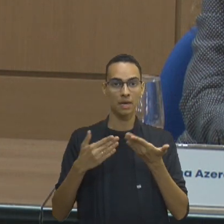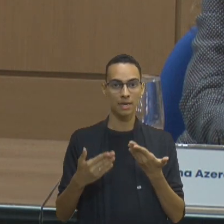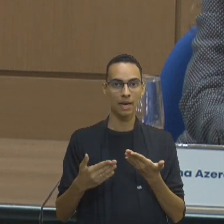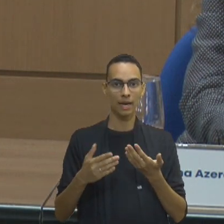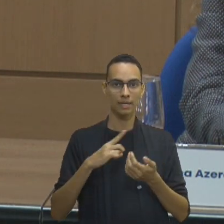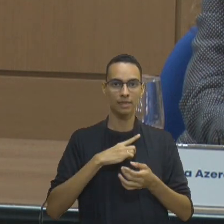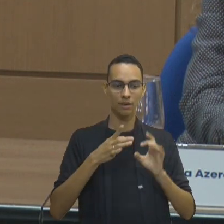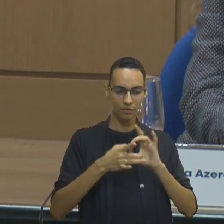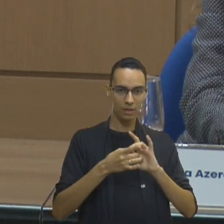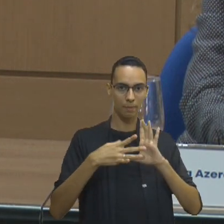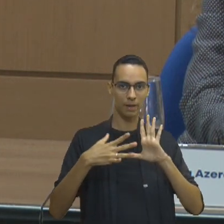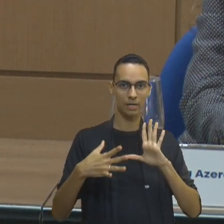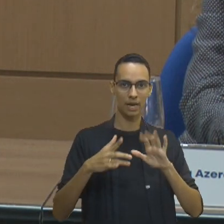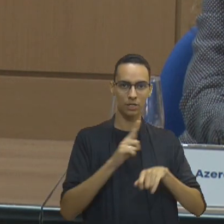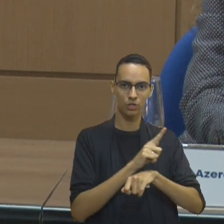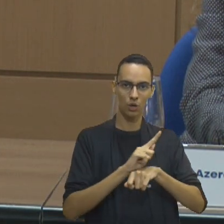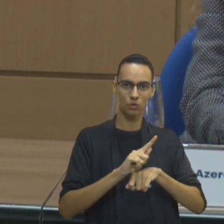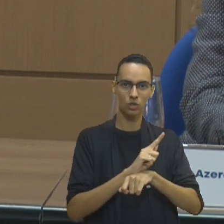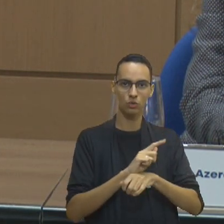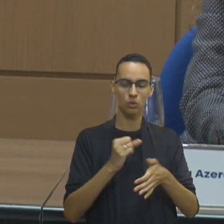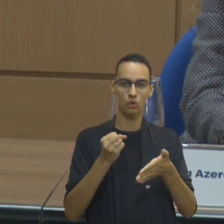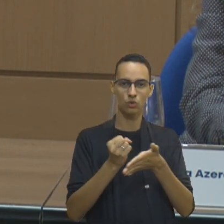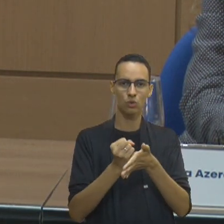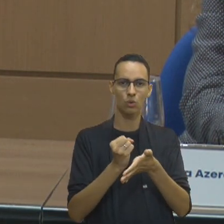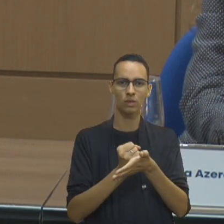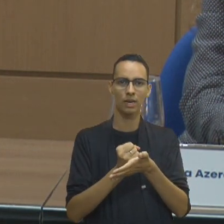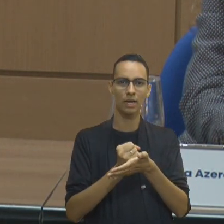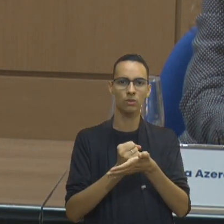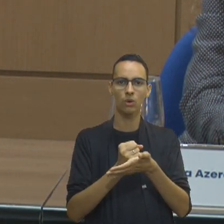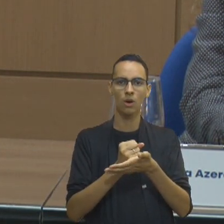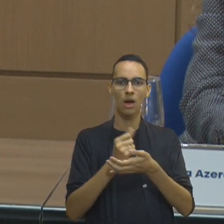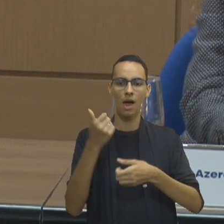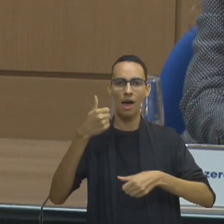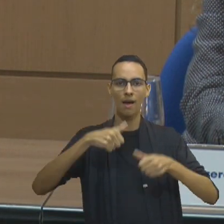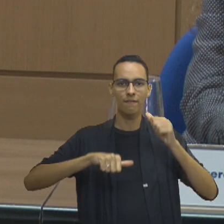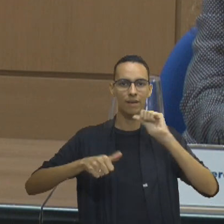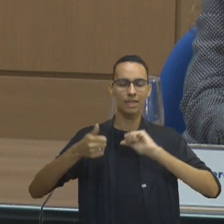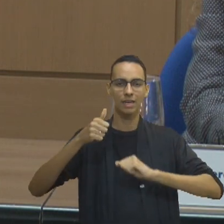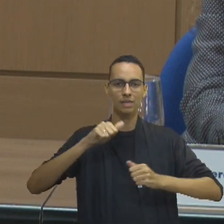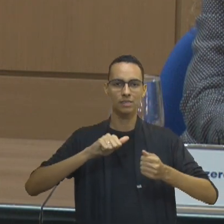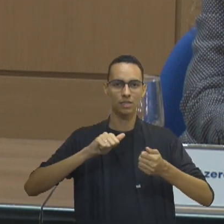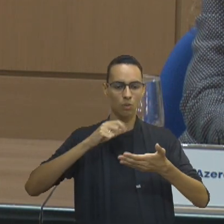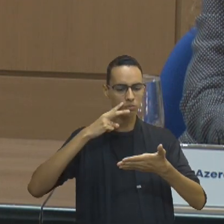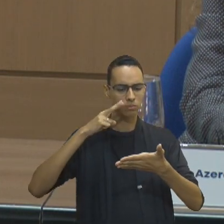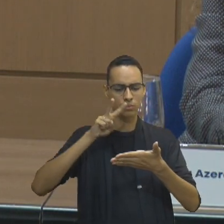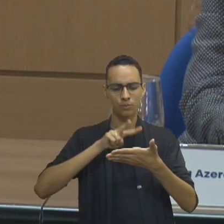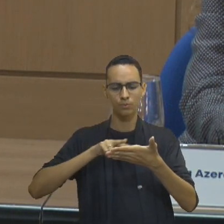contrato de analisarem da maneira mais adequada o que eles